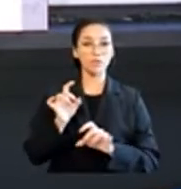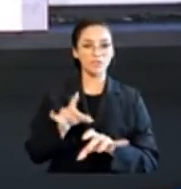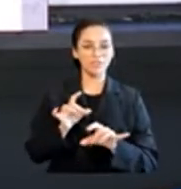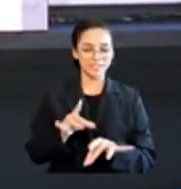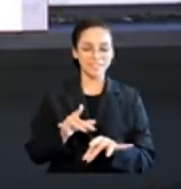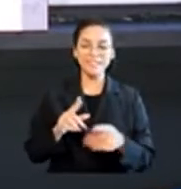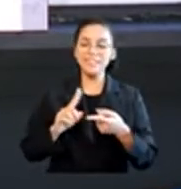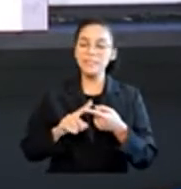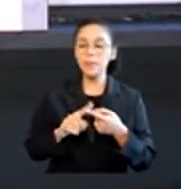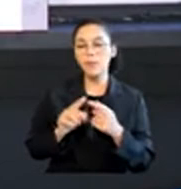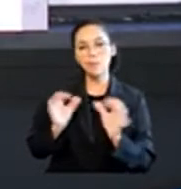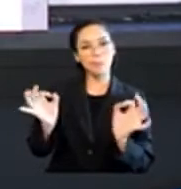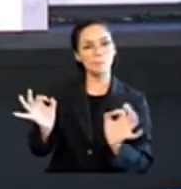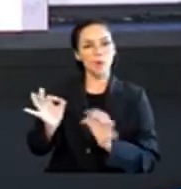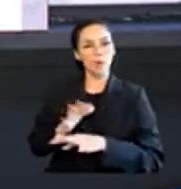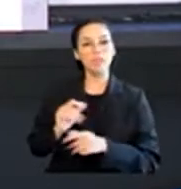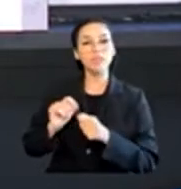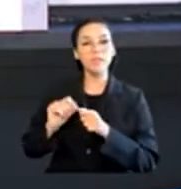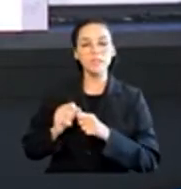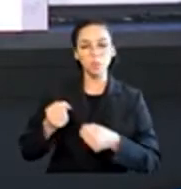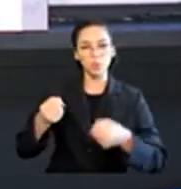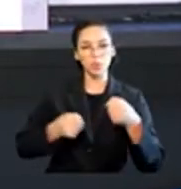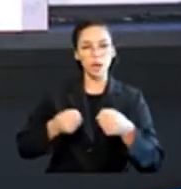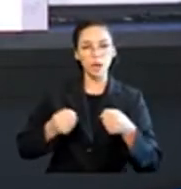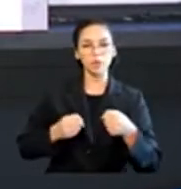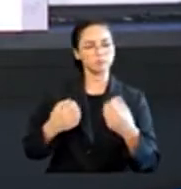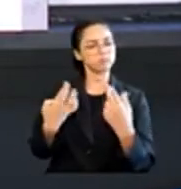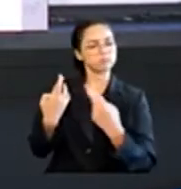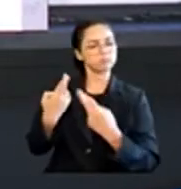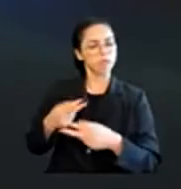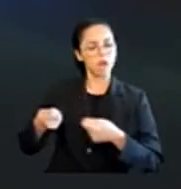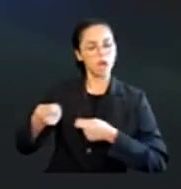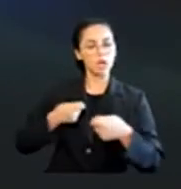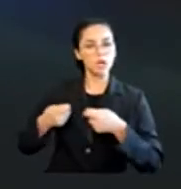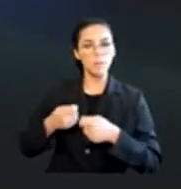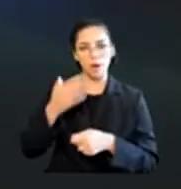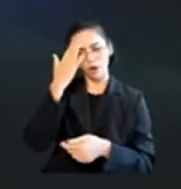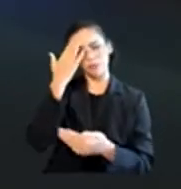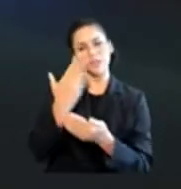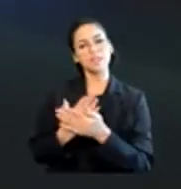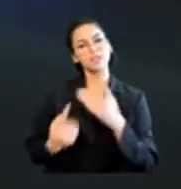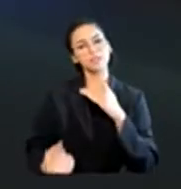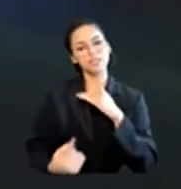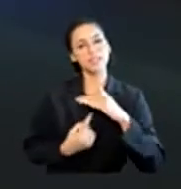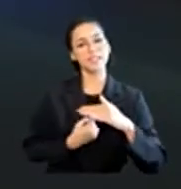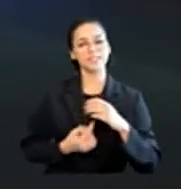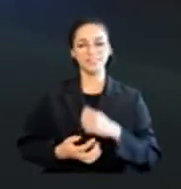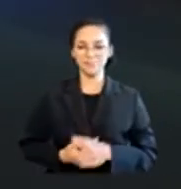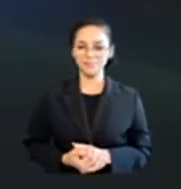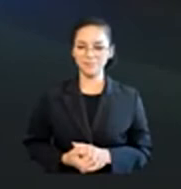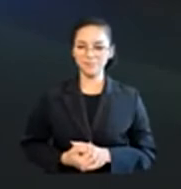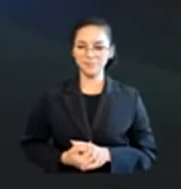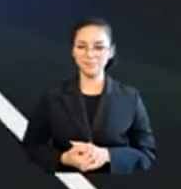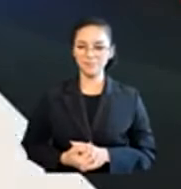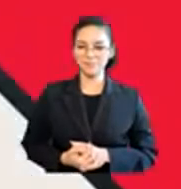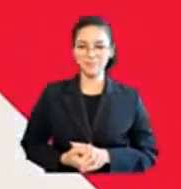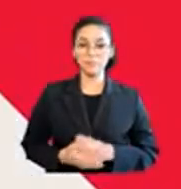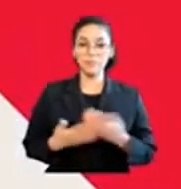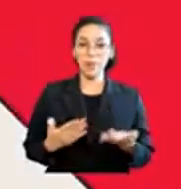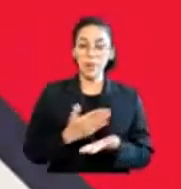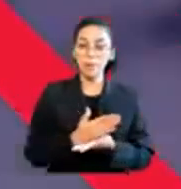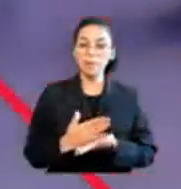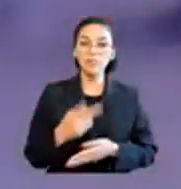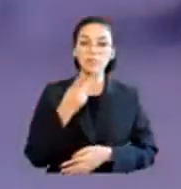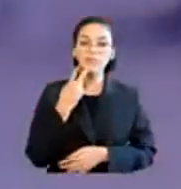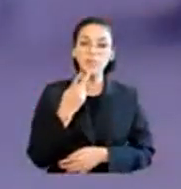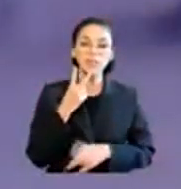a grande solução econômica e de confiança dos nossos clientes. Para começar, eu quero já falar do tamanho da nossa rede de concessionárias.